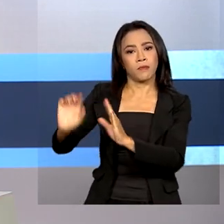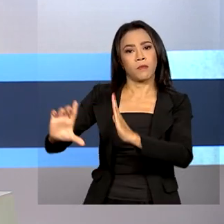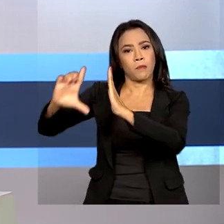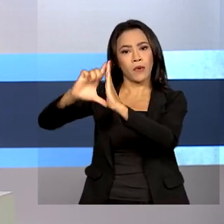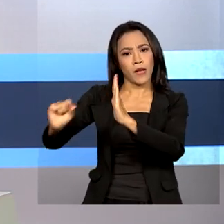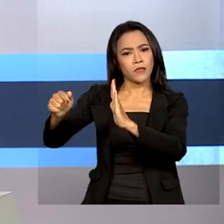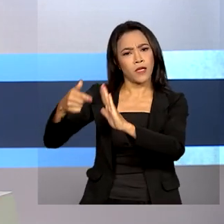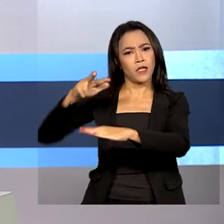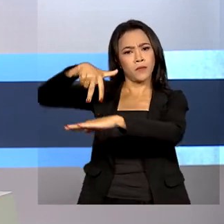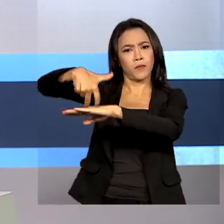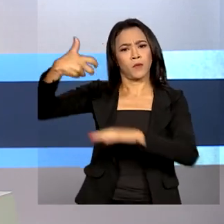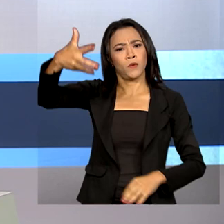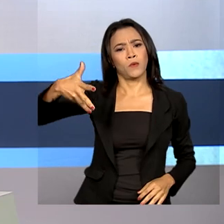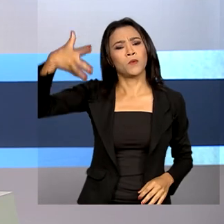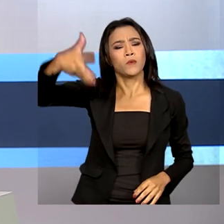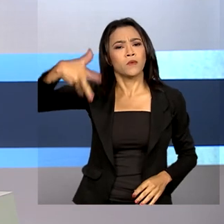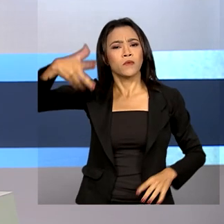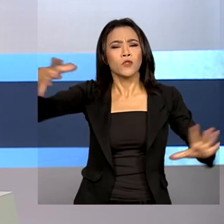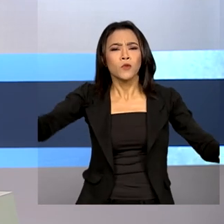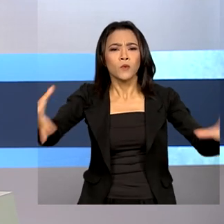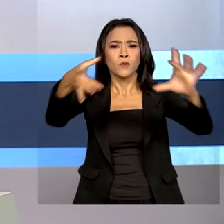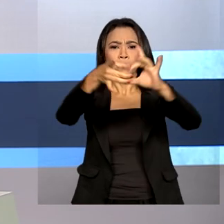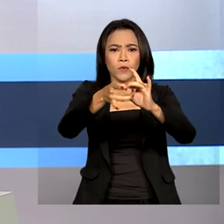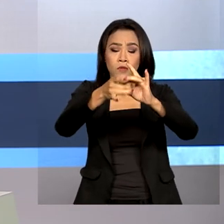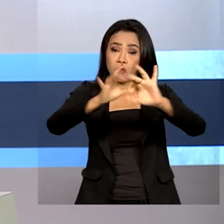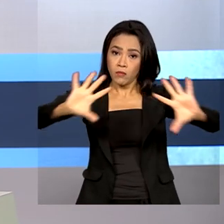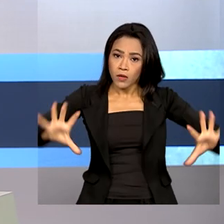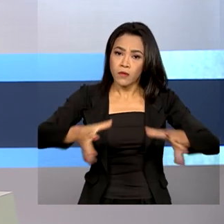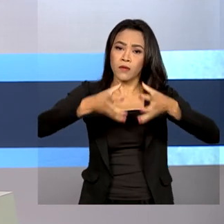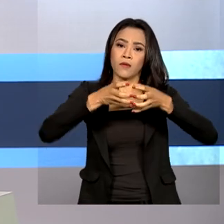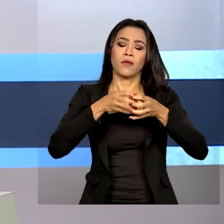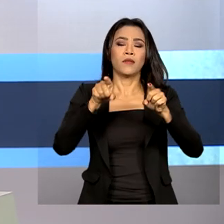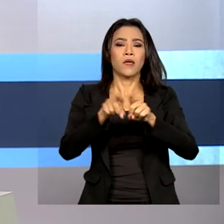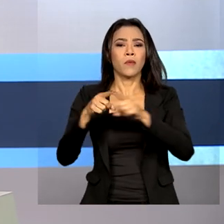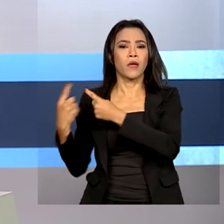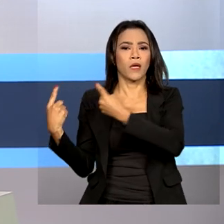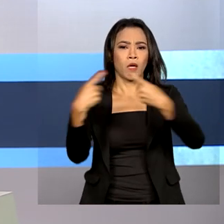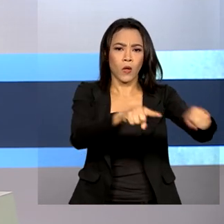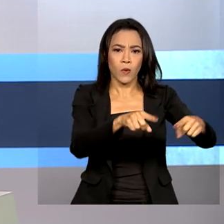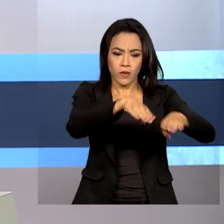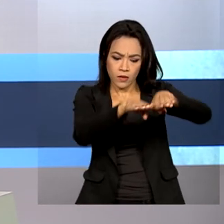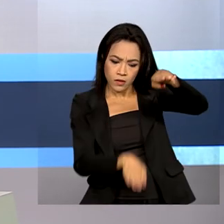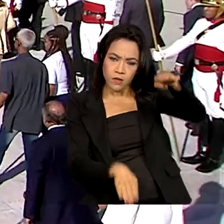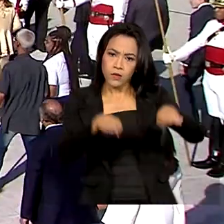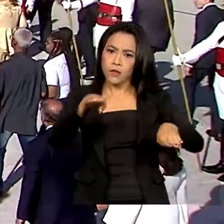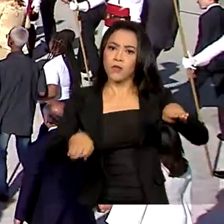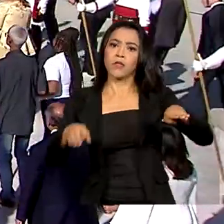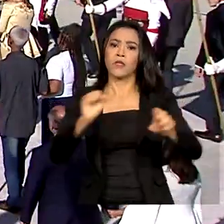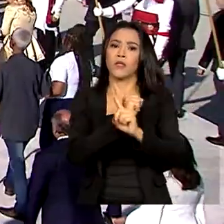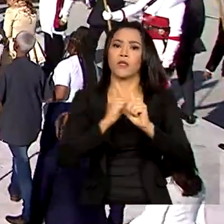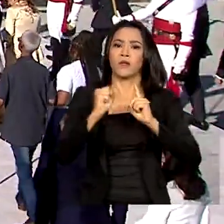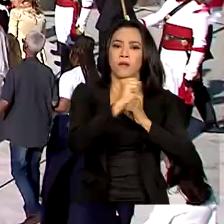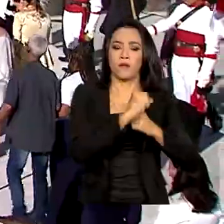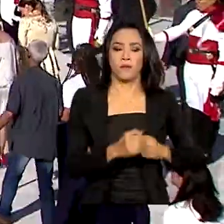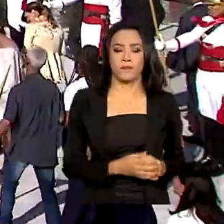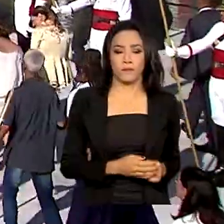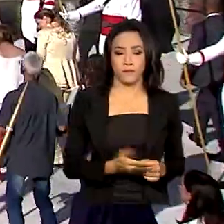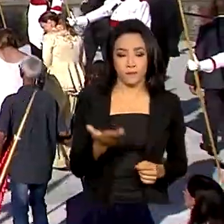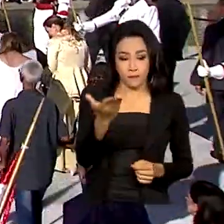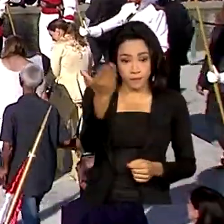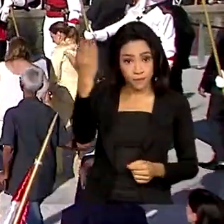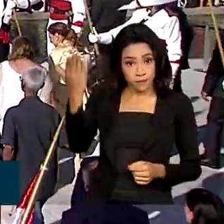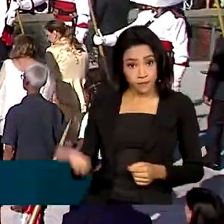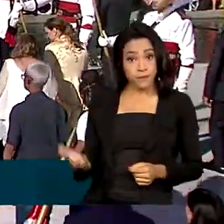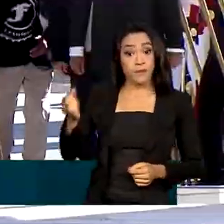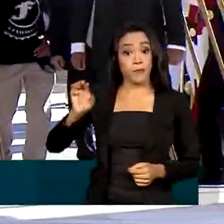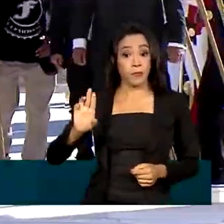de união para reconstruir o país e também de combate à desigualdade social. O presidente Luiz Inácio